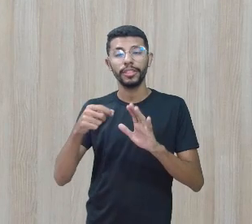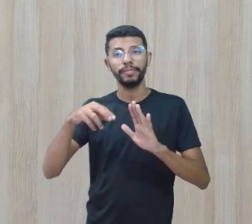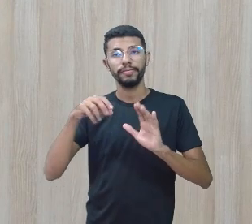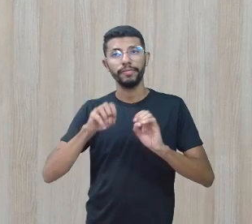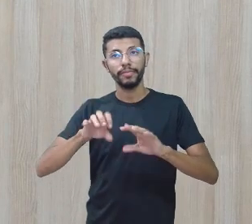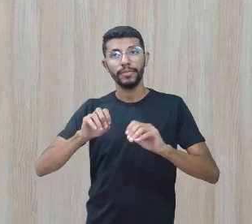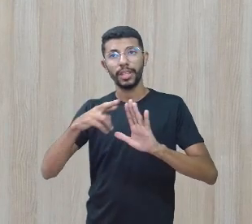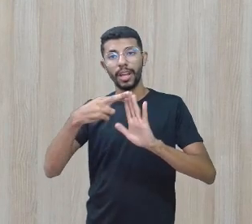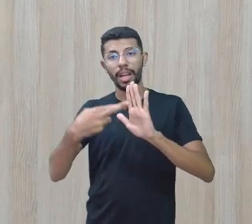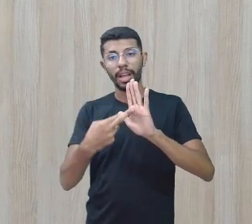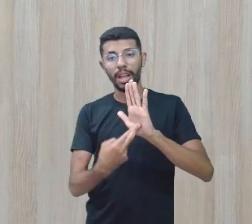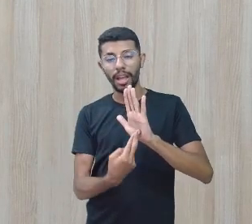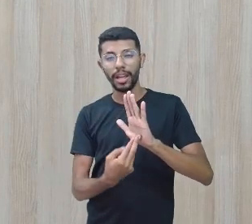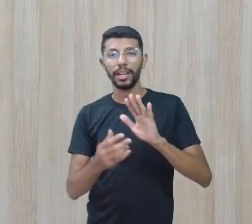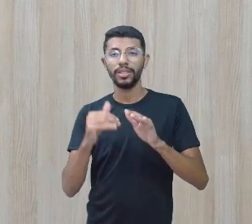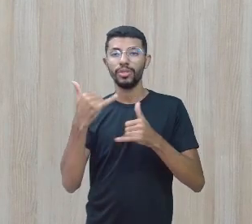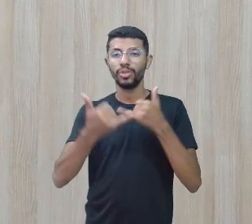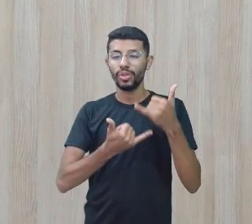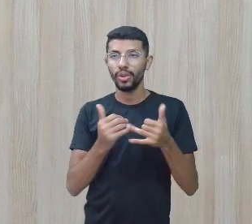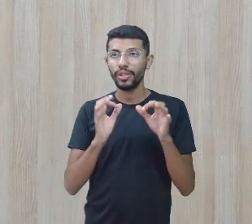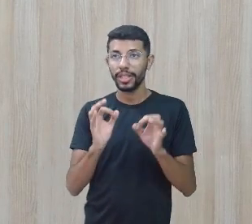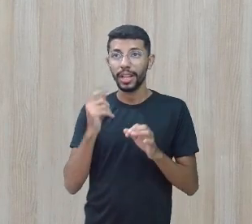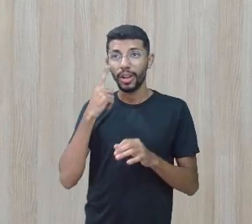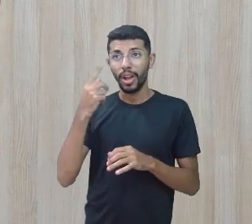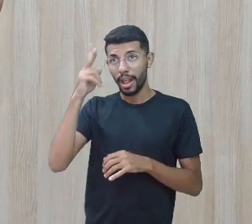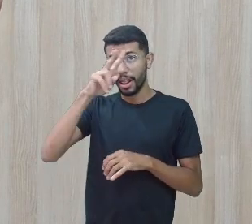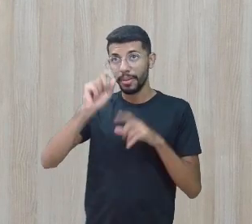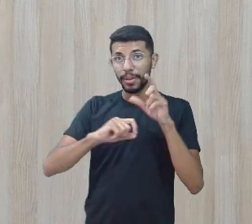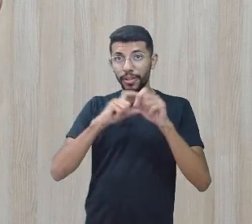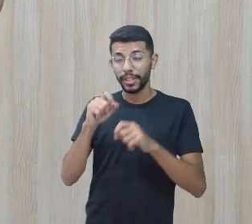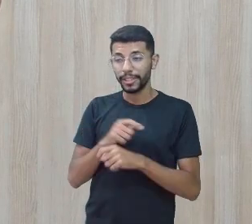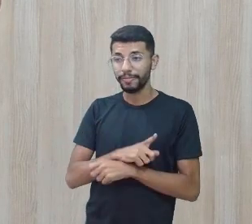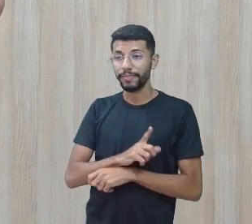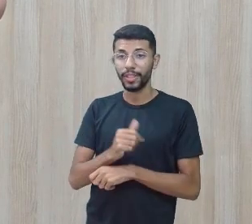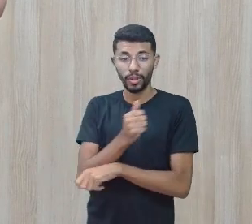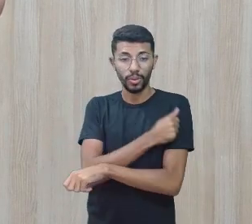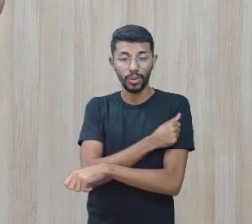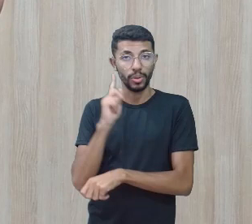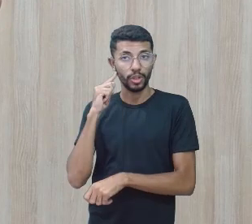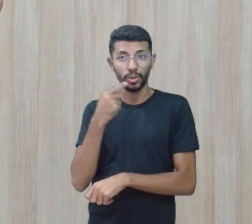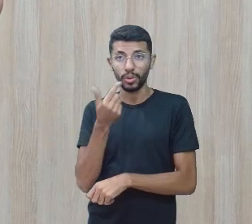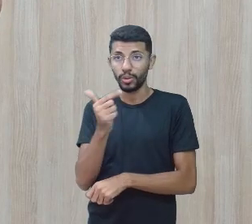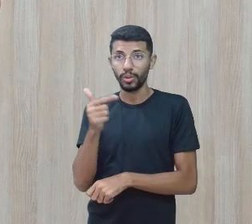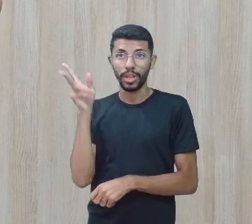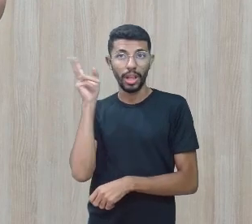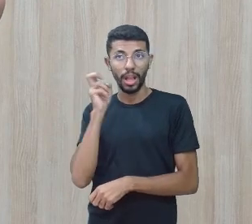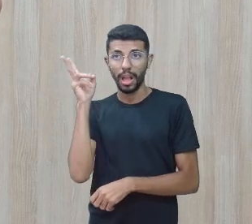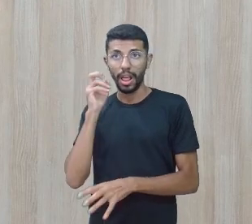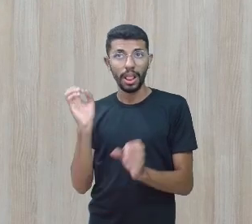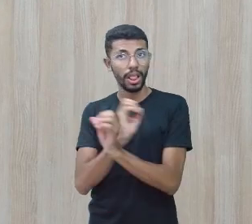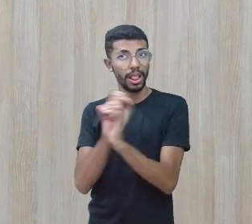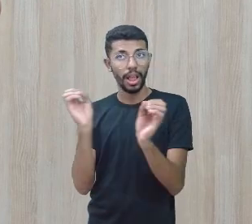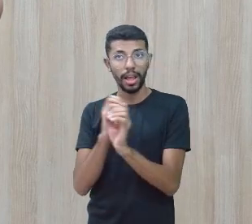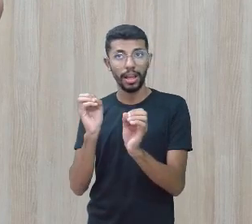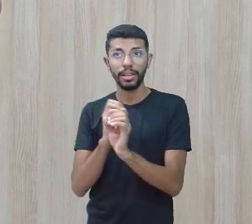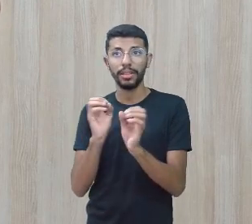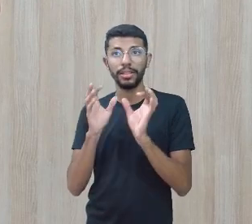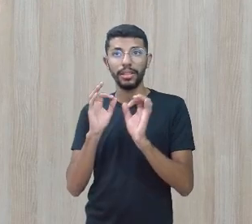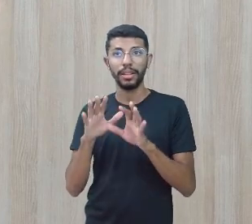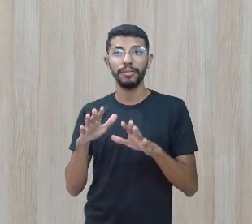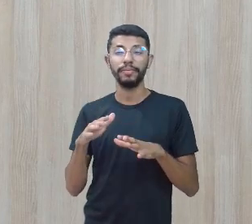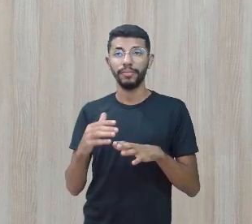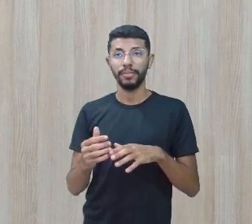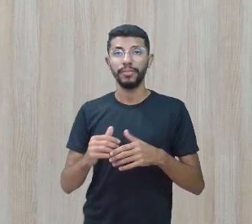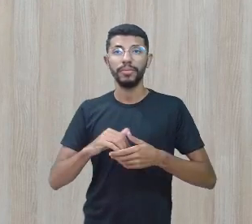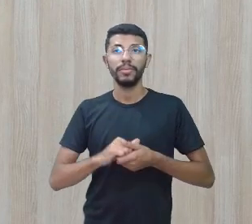Lembre, professor, que ele não tem a audição que os outros desde a nascença têm e sabem